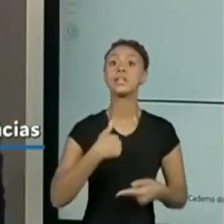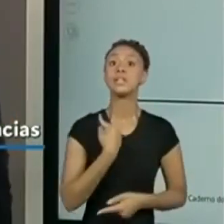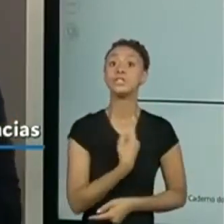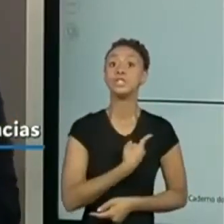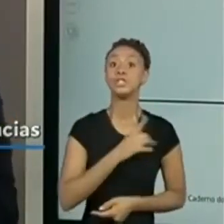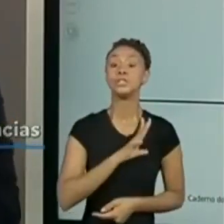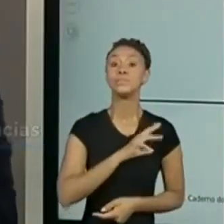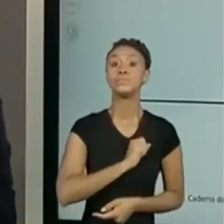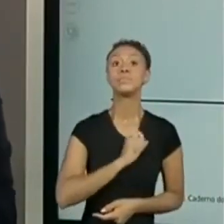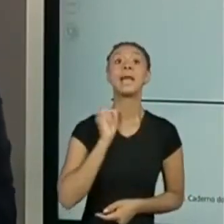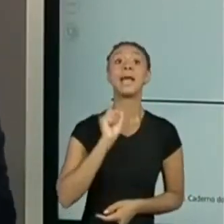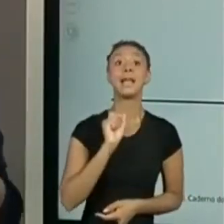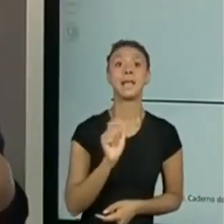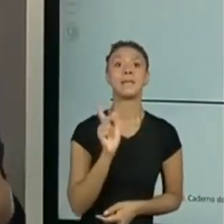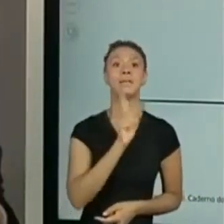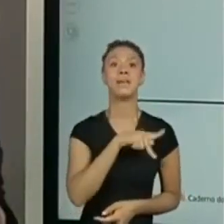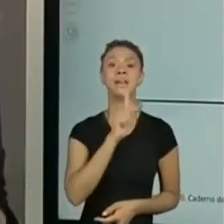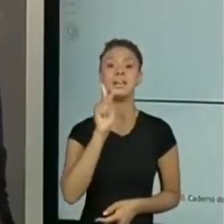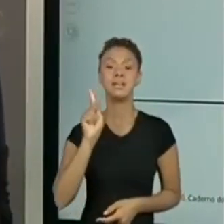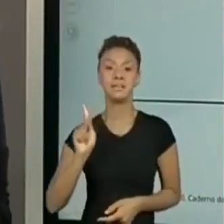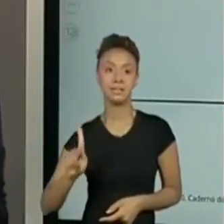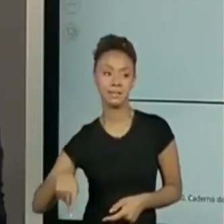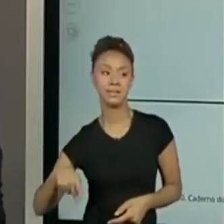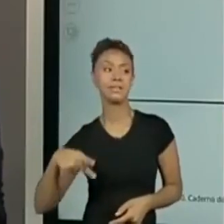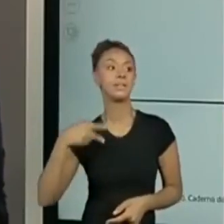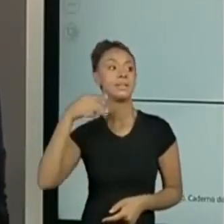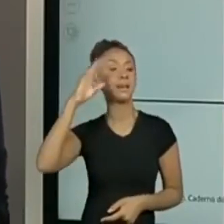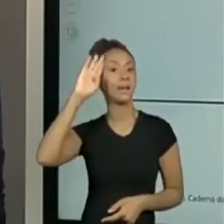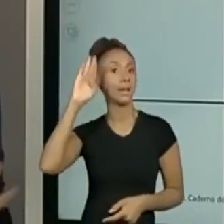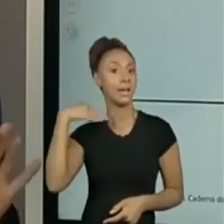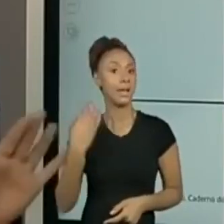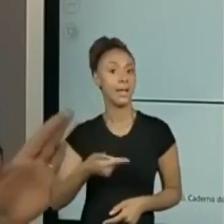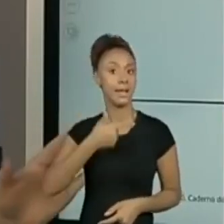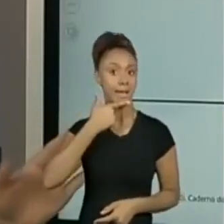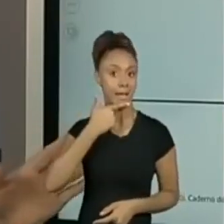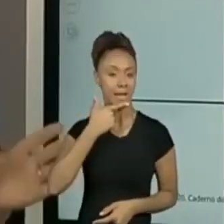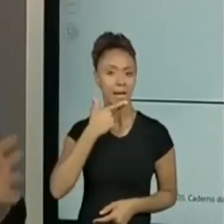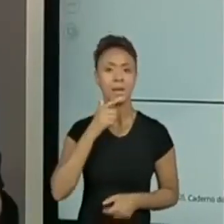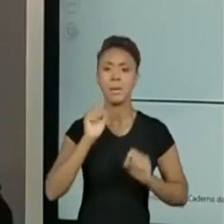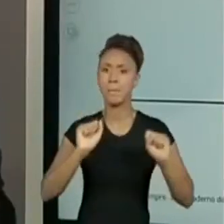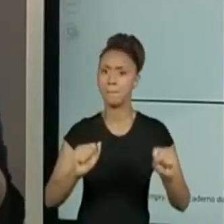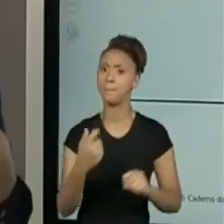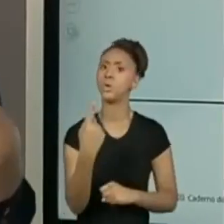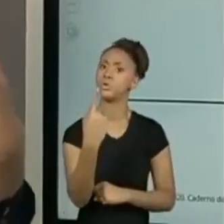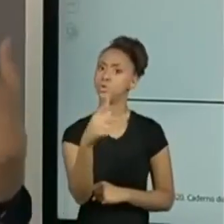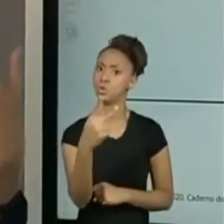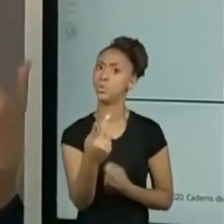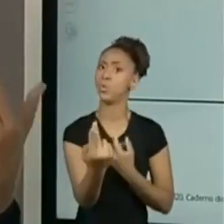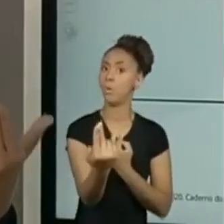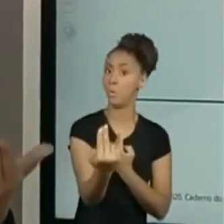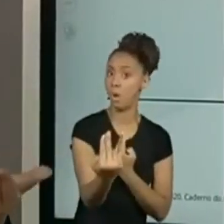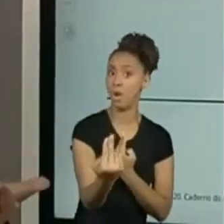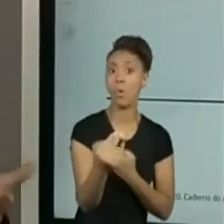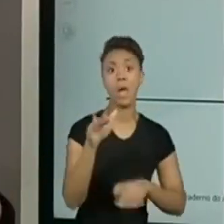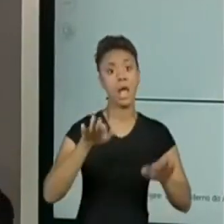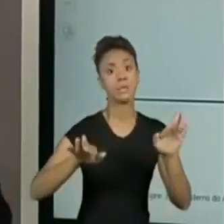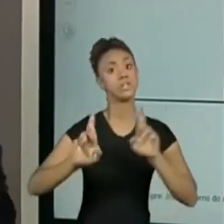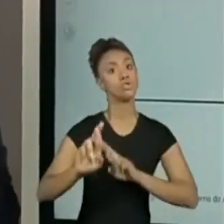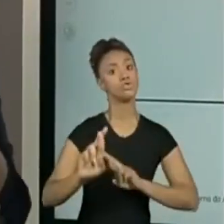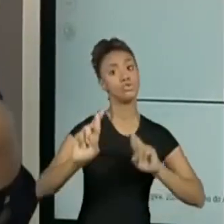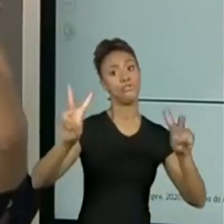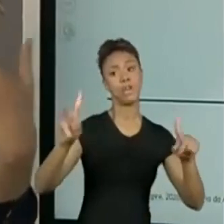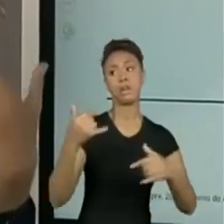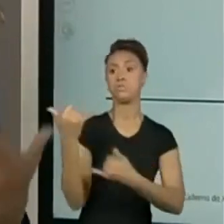da professora Kelly, que podem ser iguais às suas, mas também pode não ser. Pode ser que você goste de outro